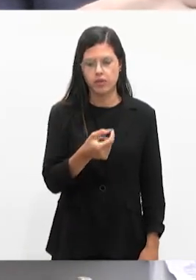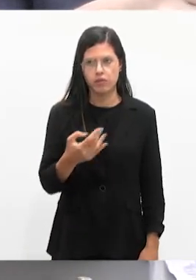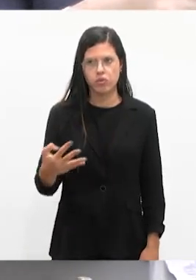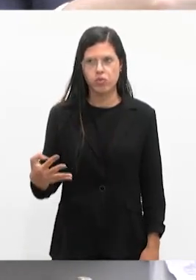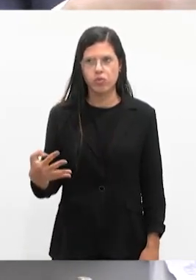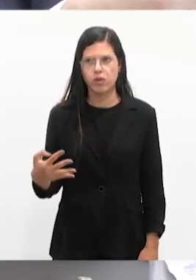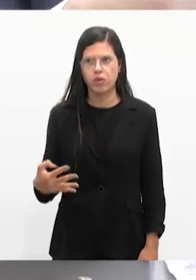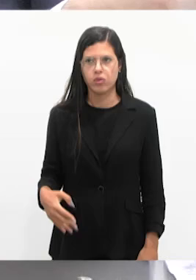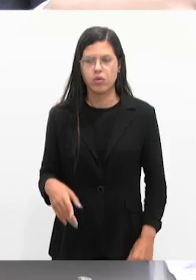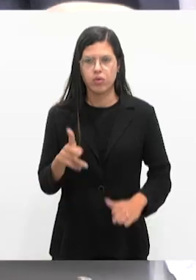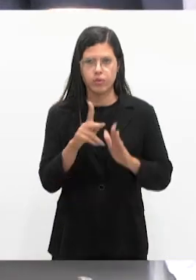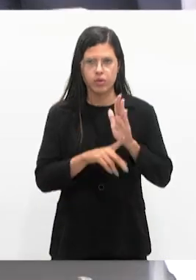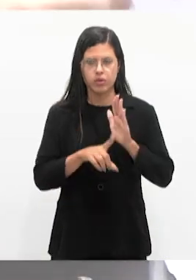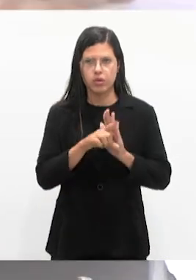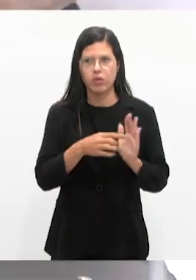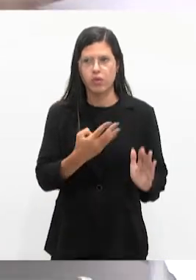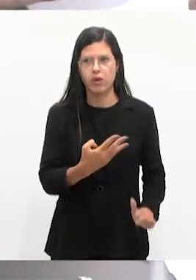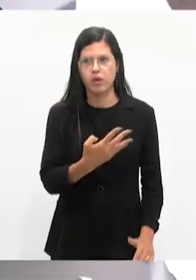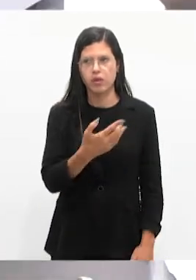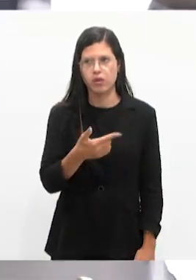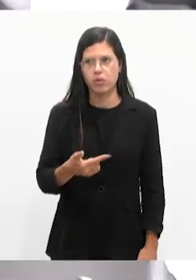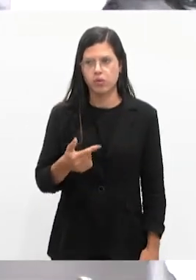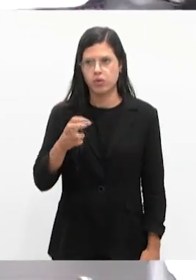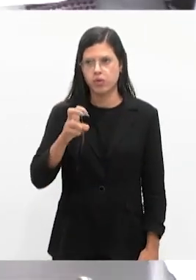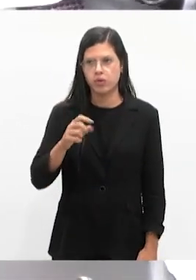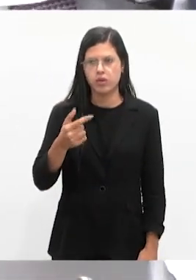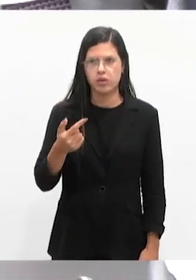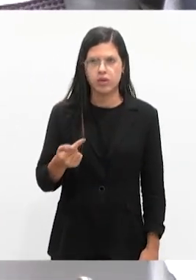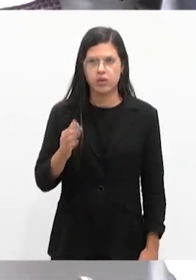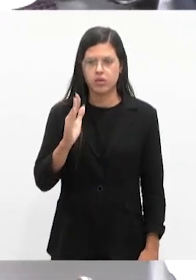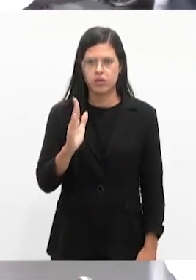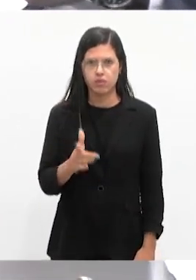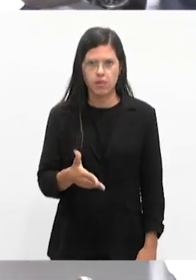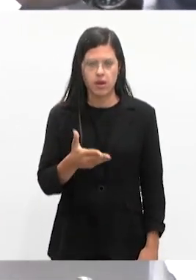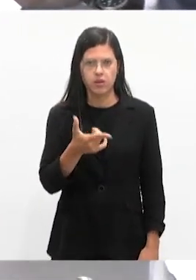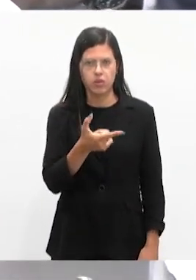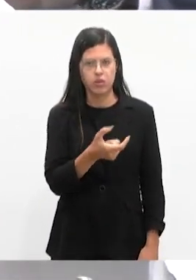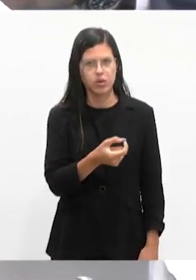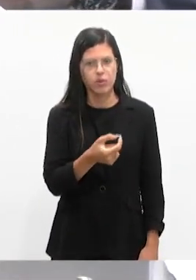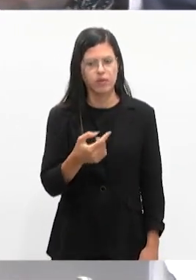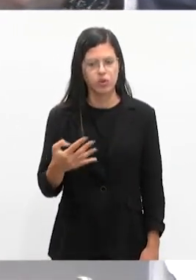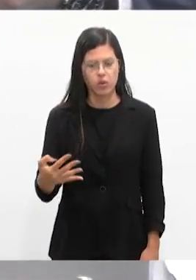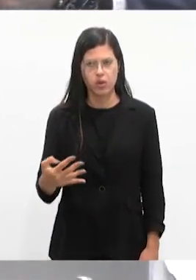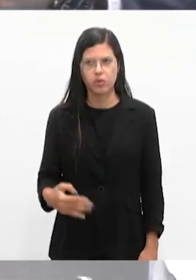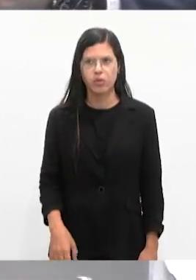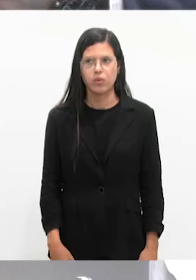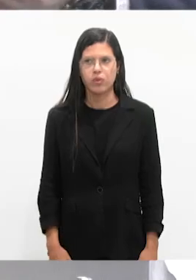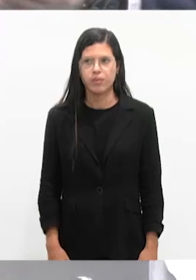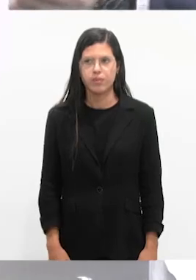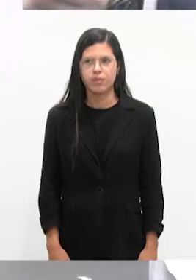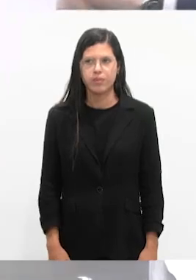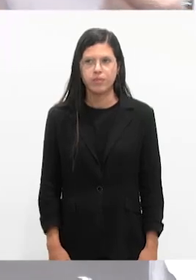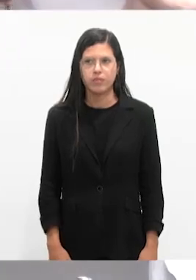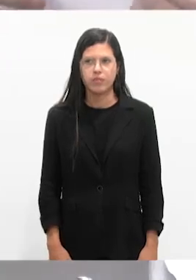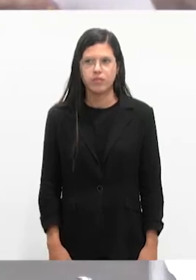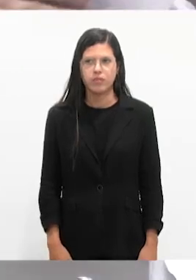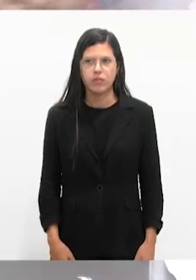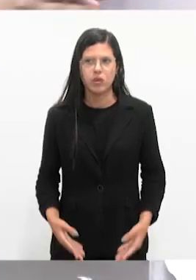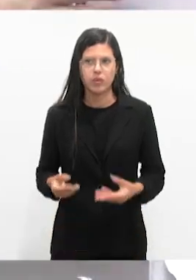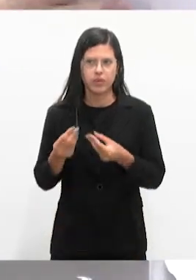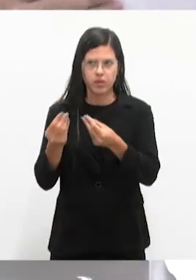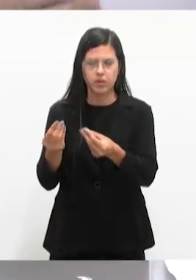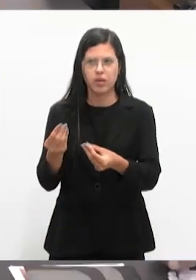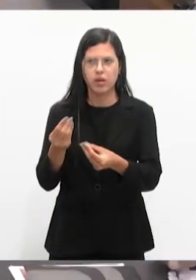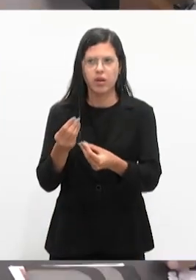2024 e o projeto de lei 4257 também de 2024. Eu deixo a cópia aqui com o doutor